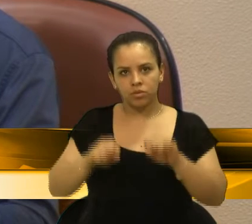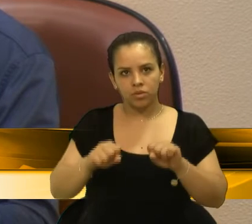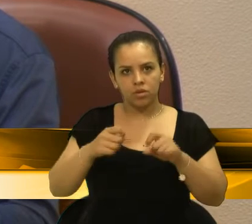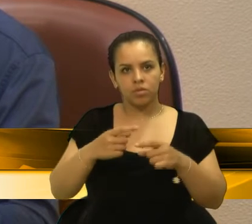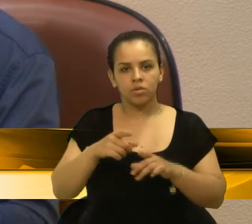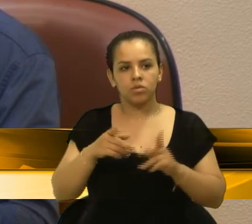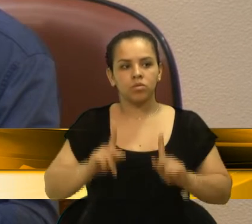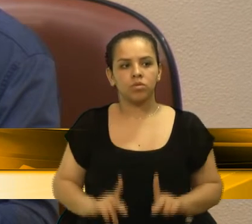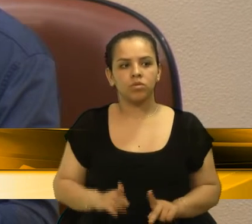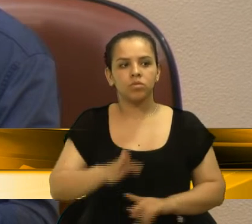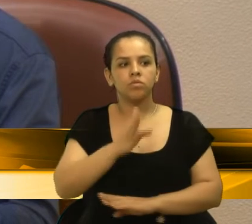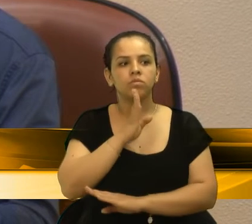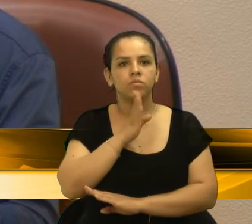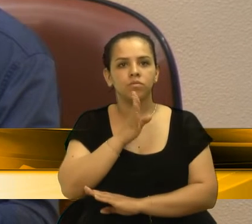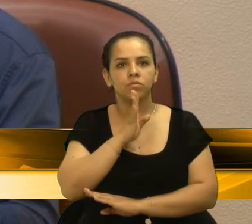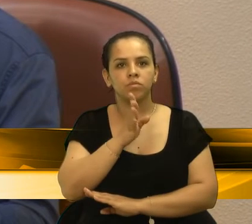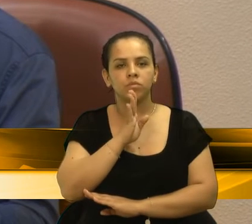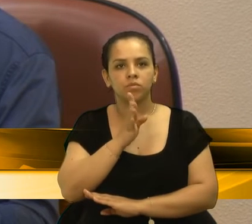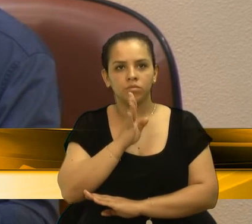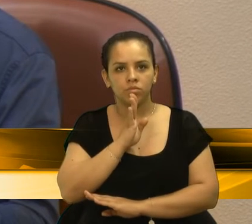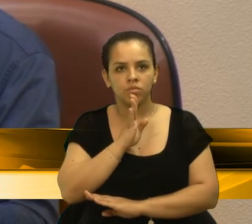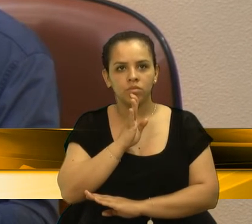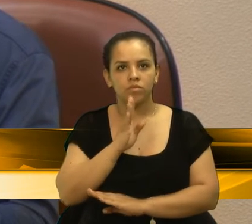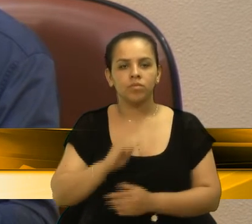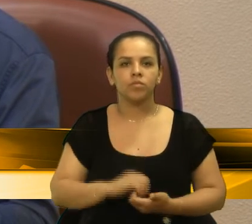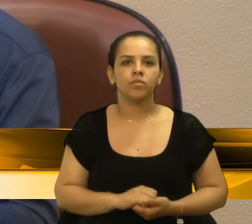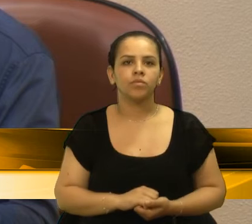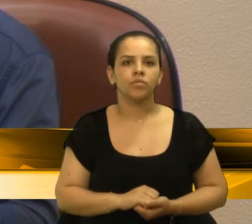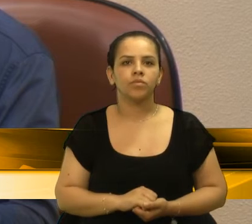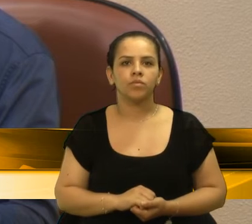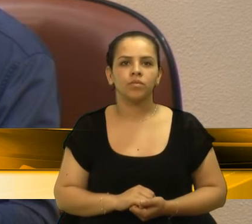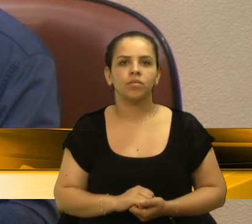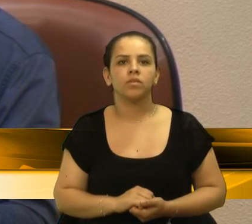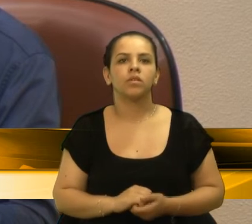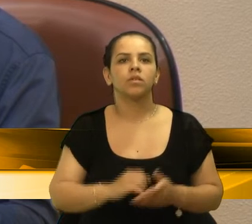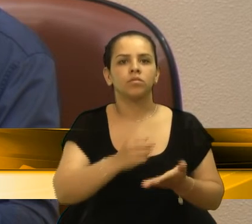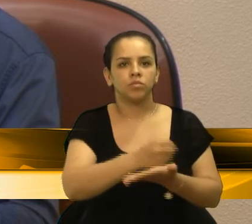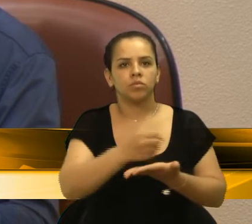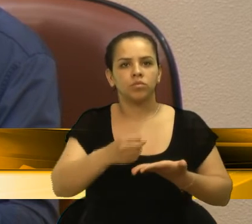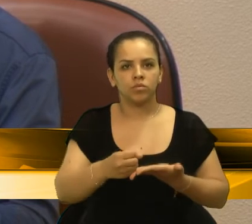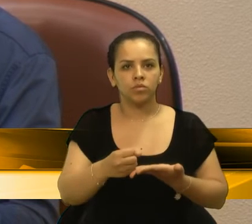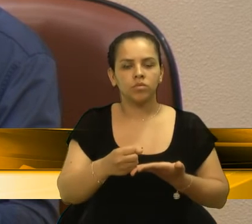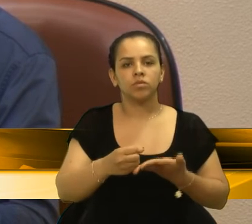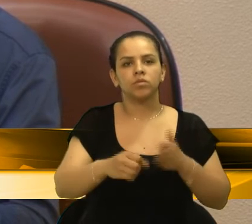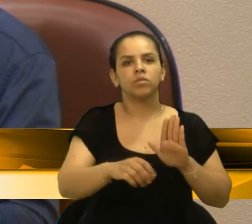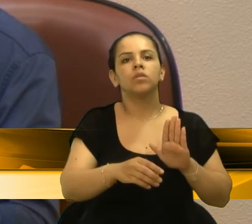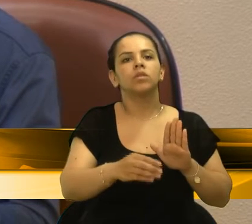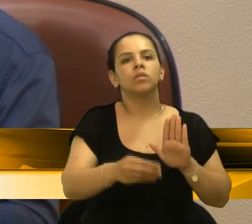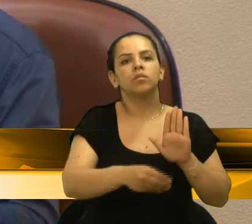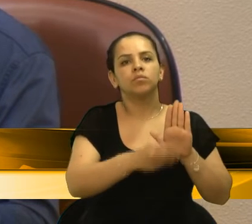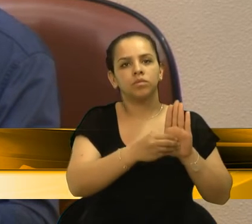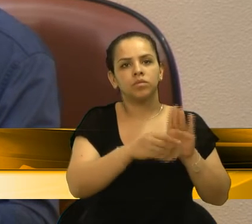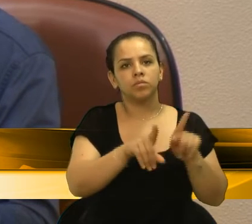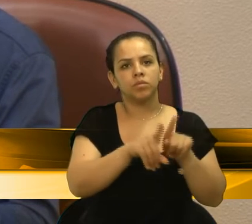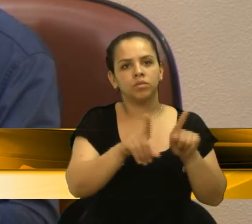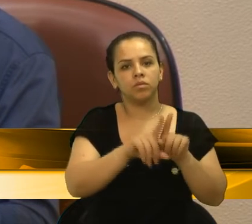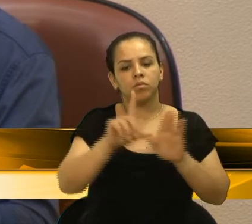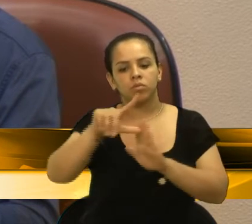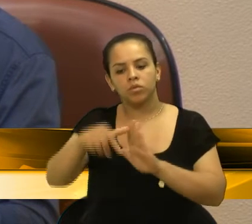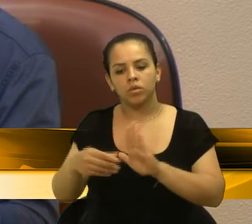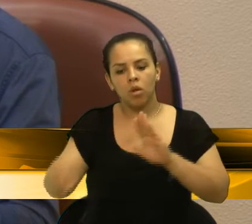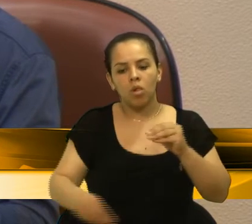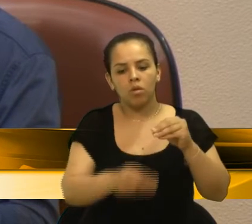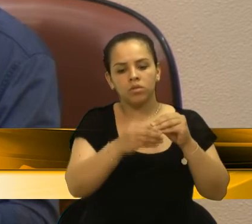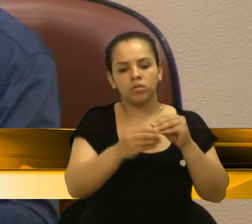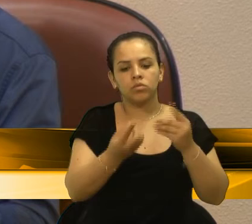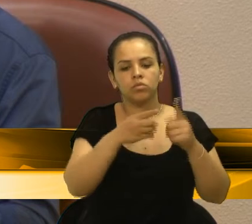O depoimento da testemunha foi gravado e a respectiva transição constará em certidão oficial expedida pelo setor de registro e revisão de anais e será posteriormente